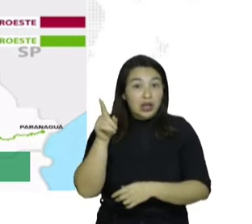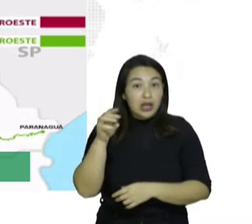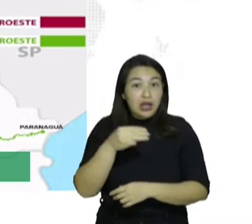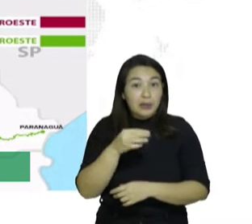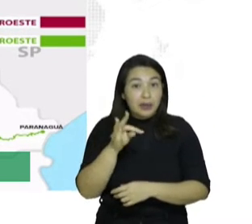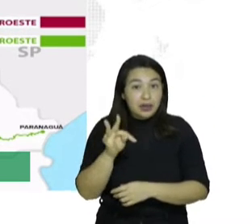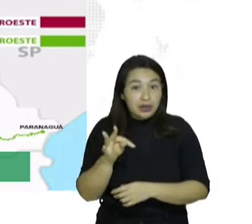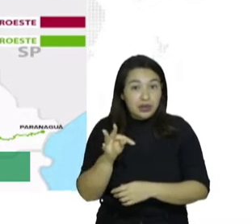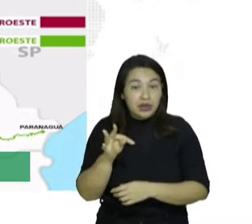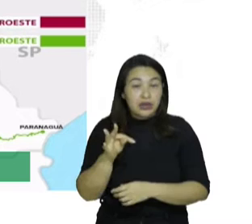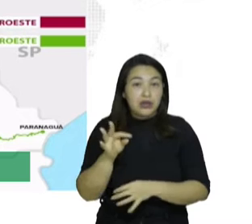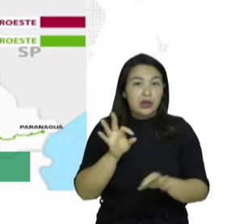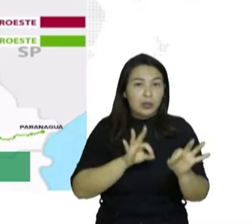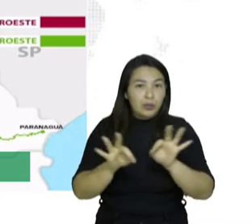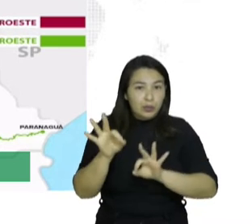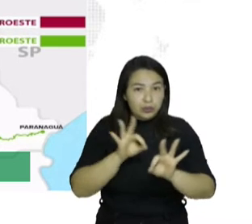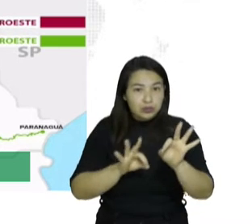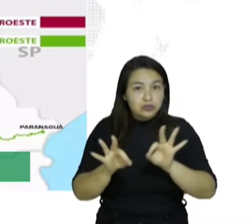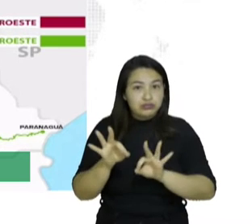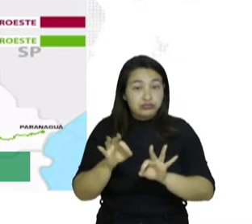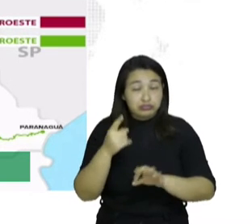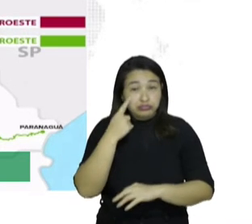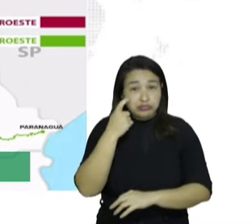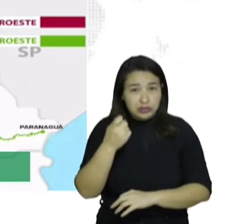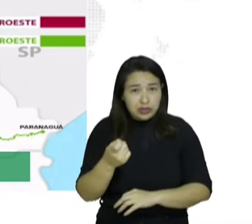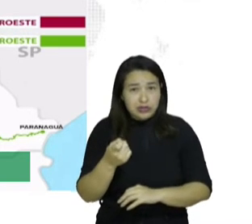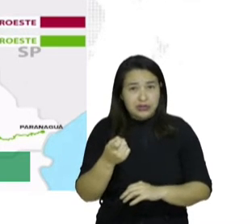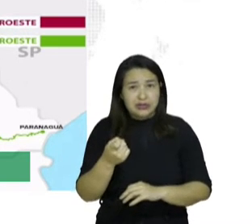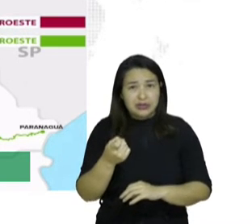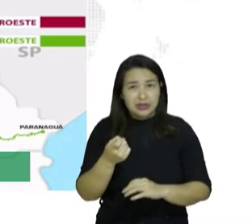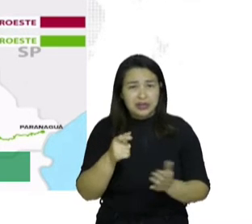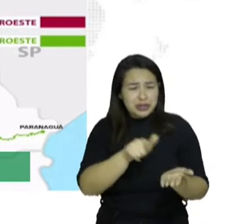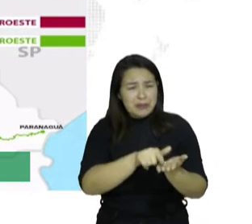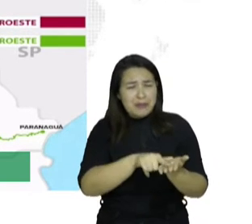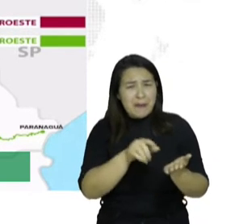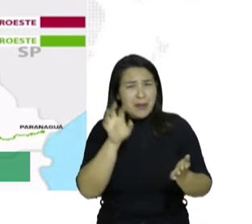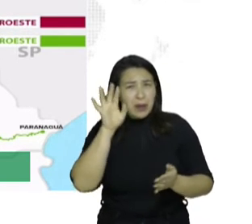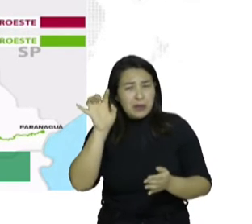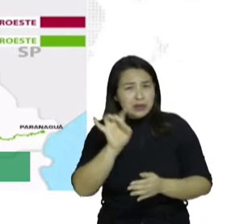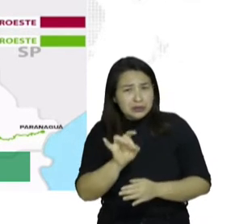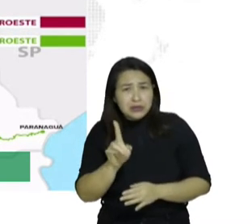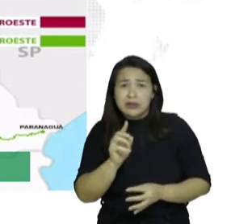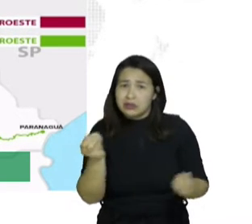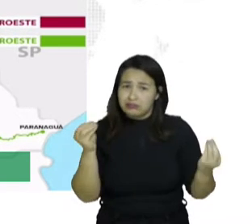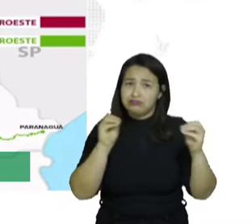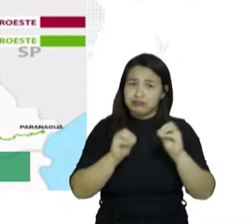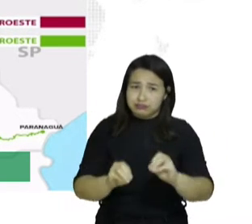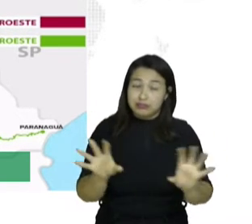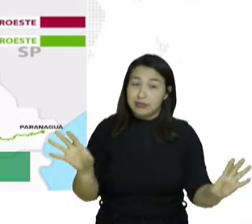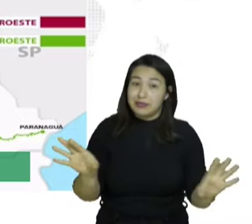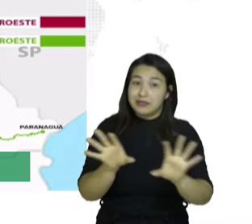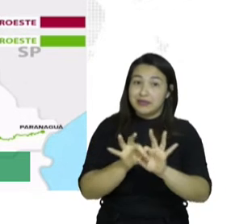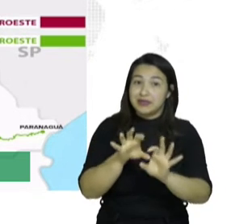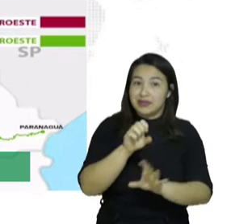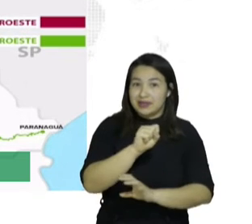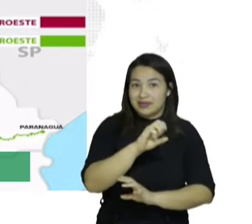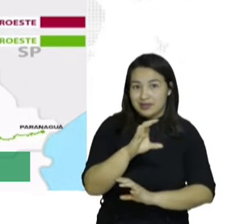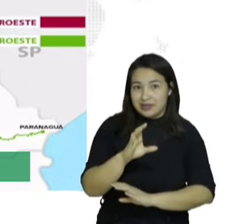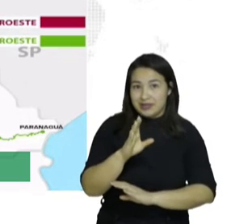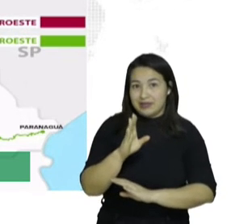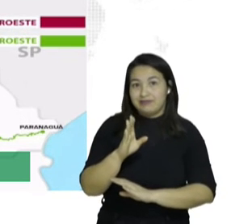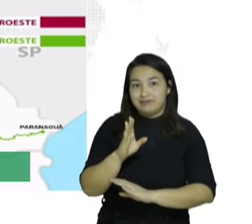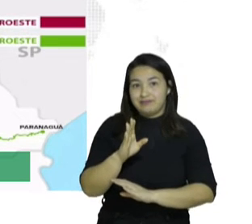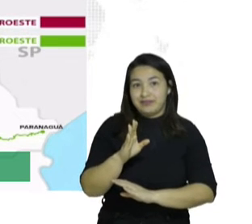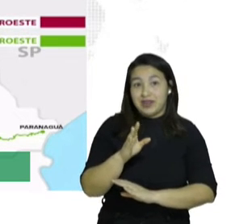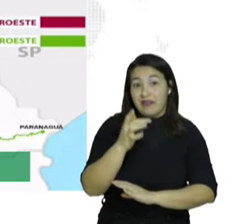uma ferrovia um projeto isso seria interessante tirar do papel para conectar Santa Catarina ao eh Hoje é mais fácil sair